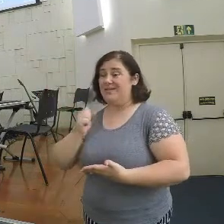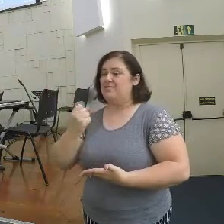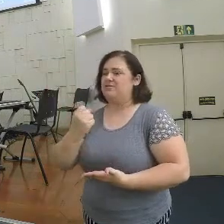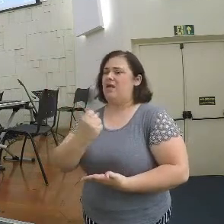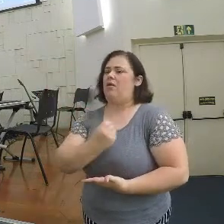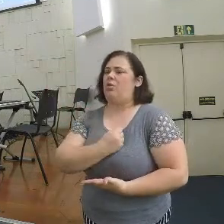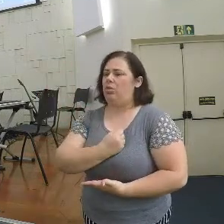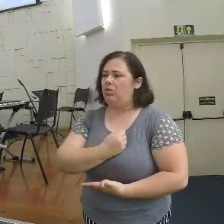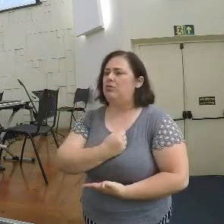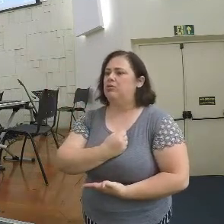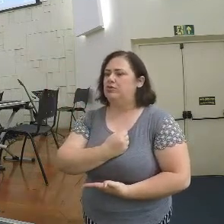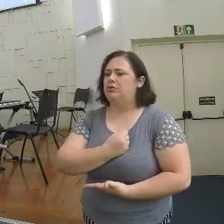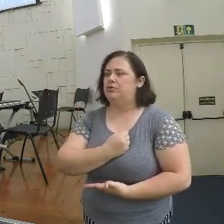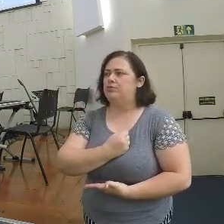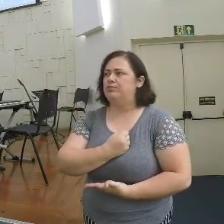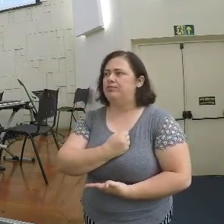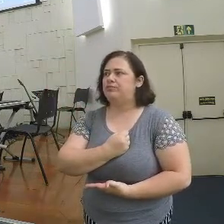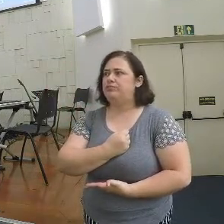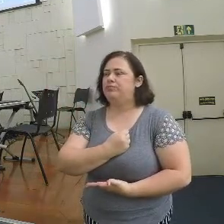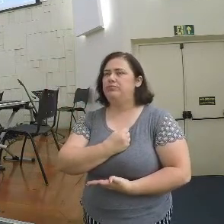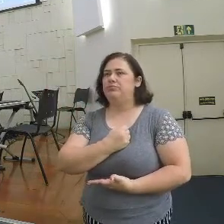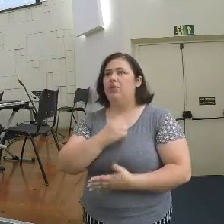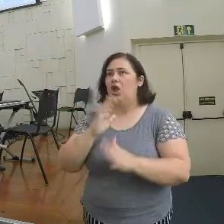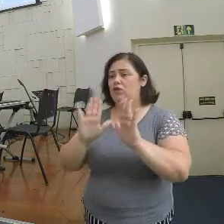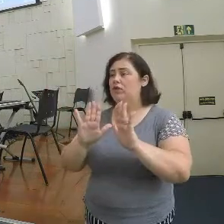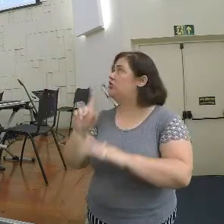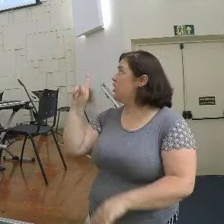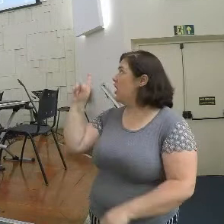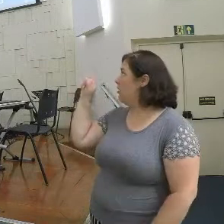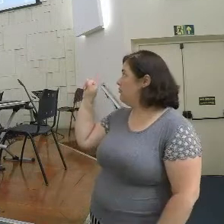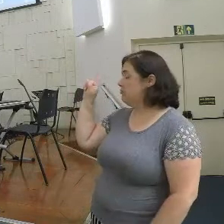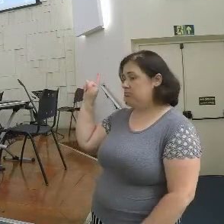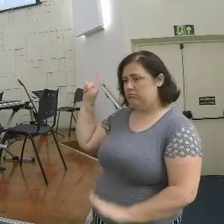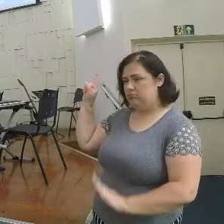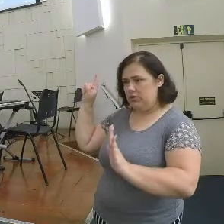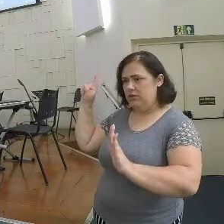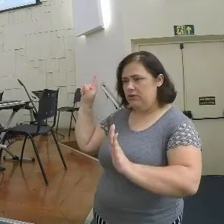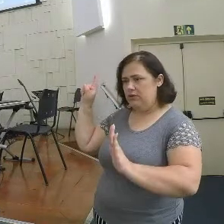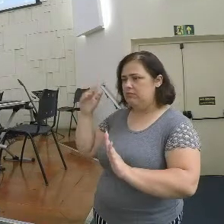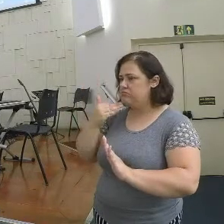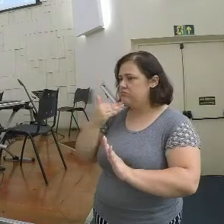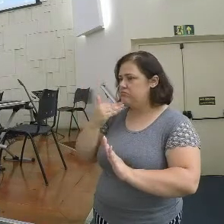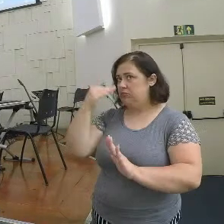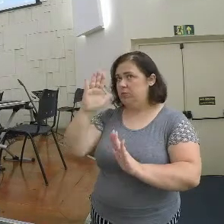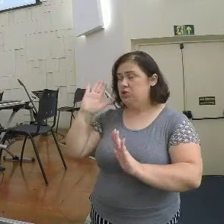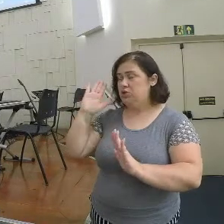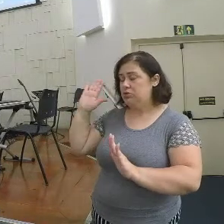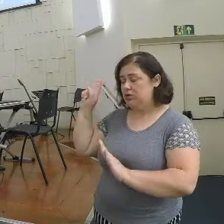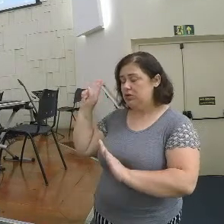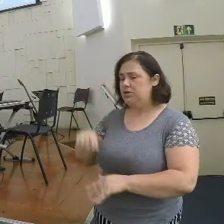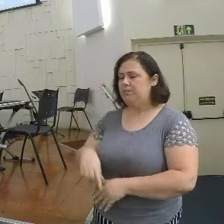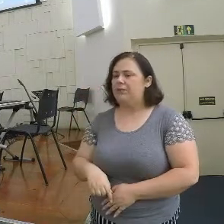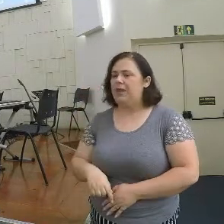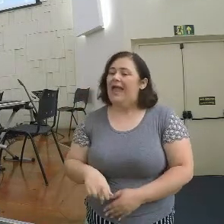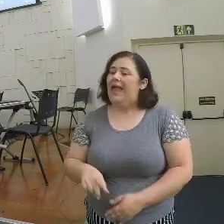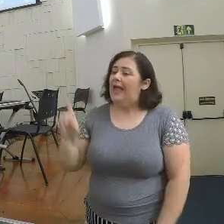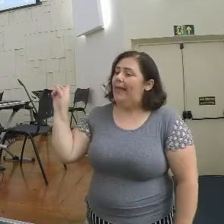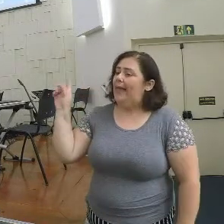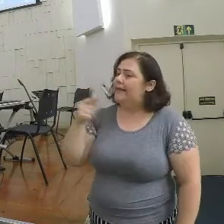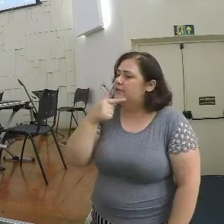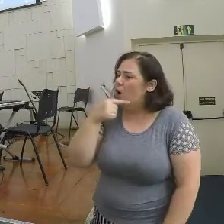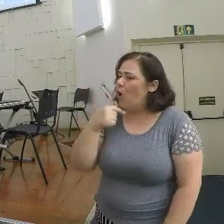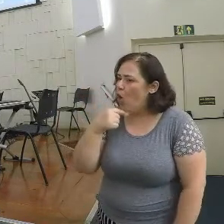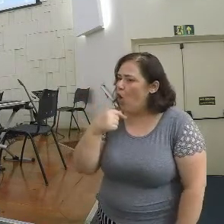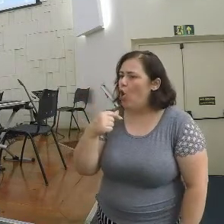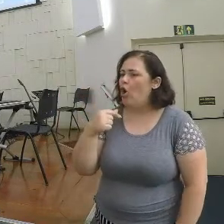o irmão do multimídia vai manter para nós. Irmãos, Melquisedeque é assemelhado ao Filho de Deus por conta do seu